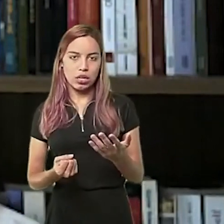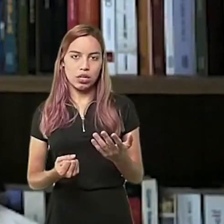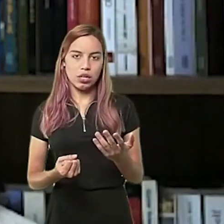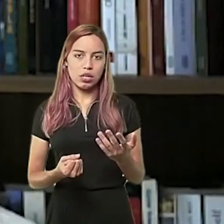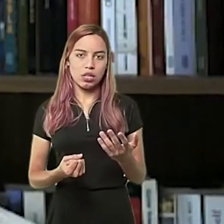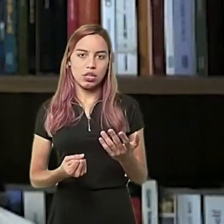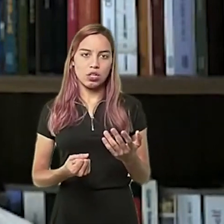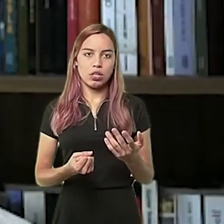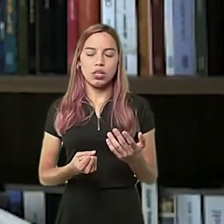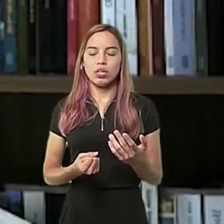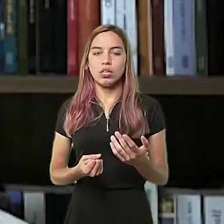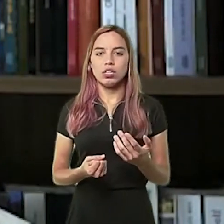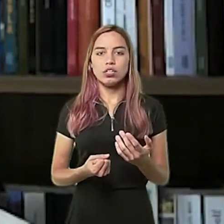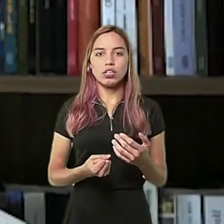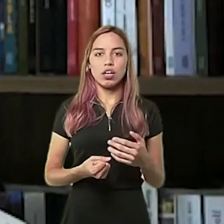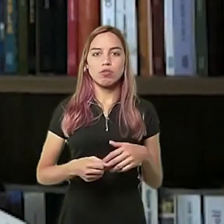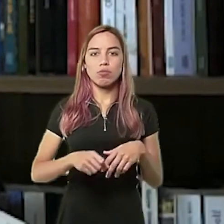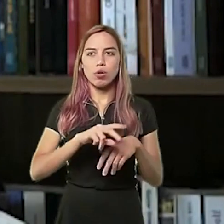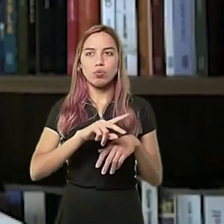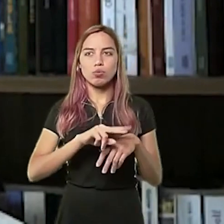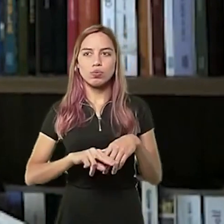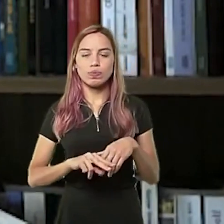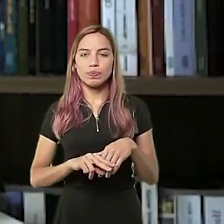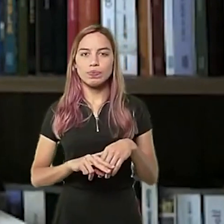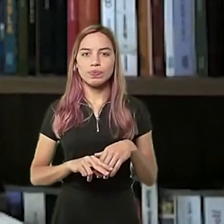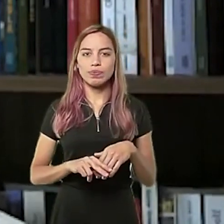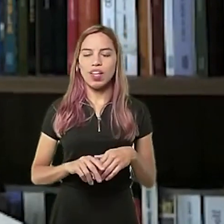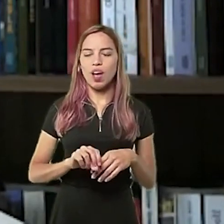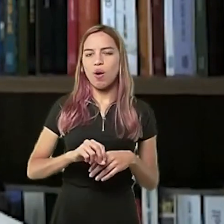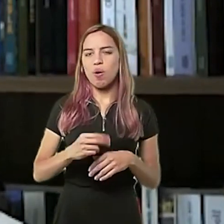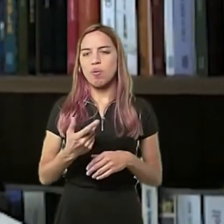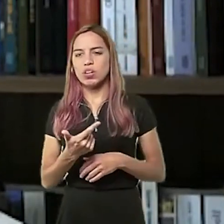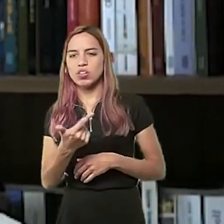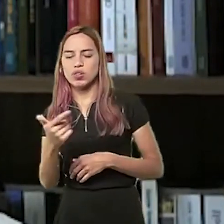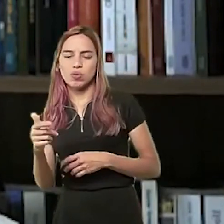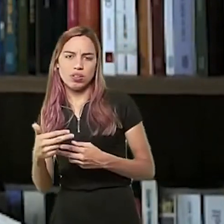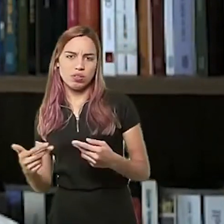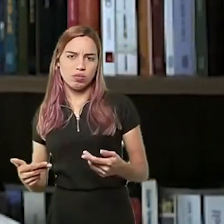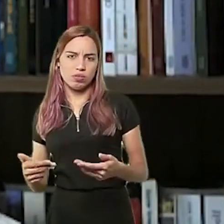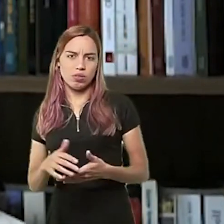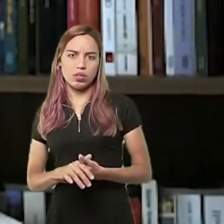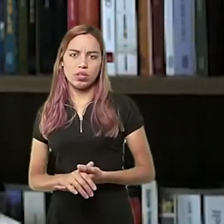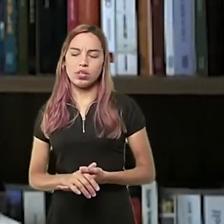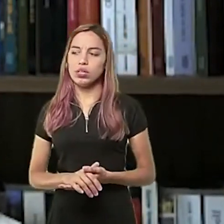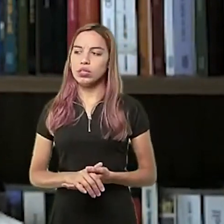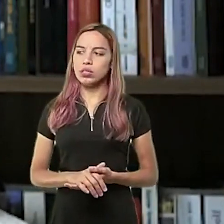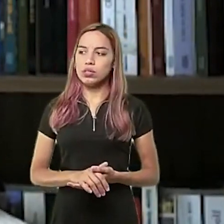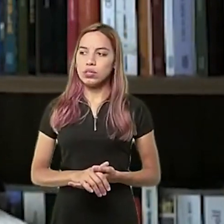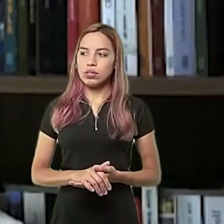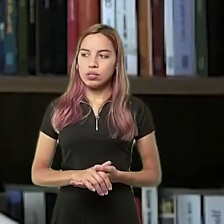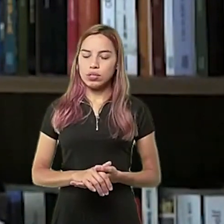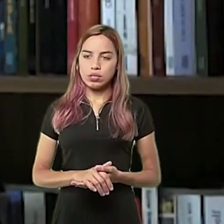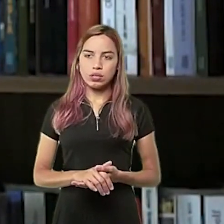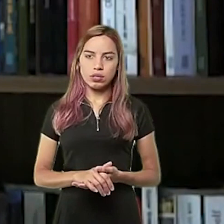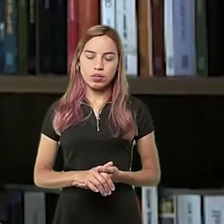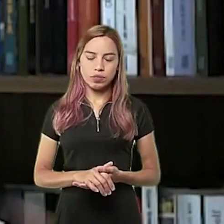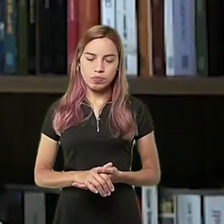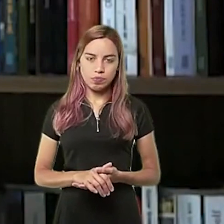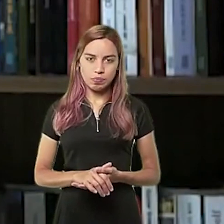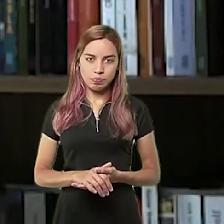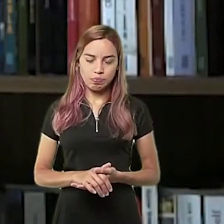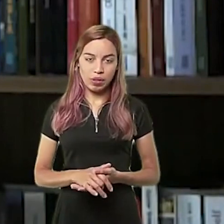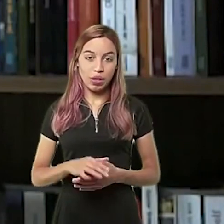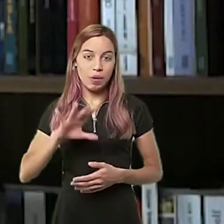Pelo contexto que elas vivem, sempre vão tentar transpor essa destinação. A verdade é essa. E acho que